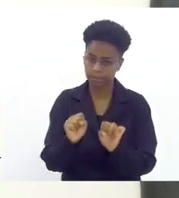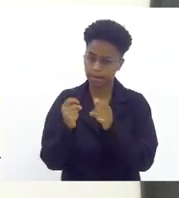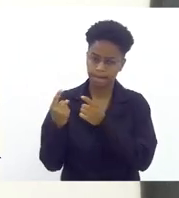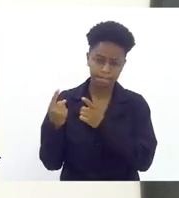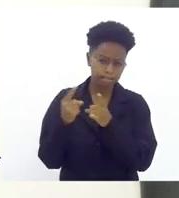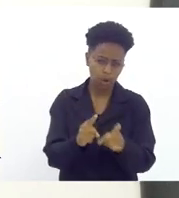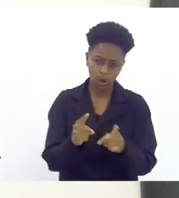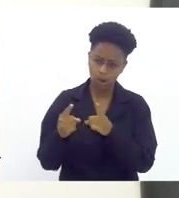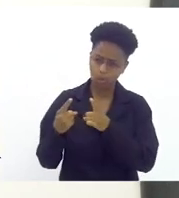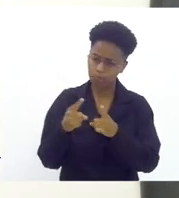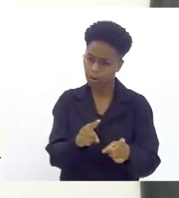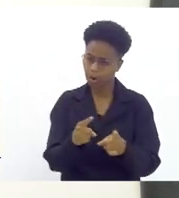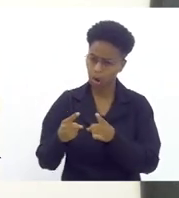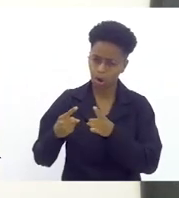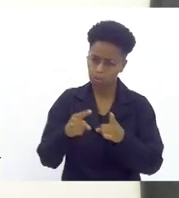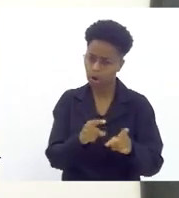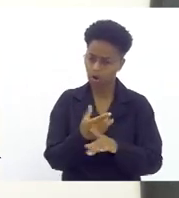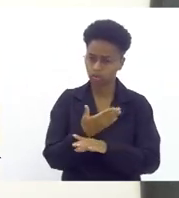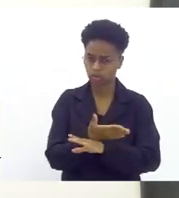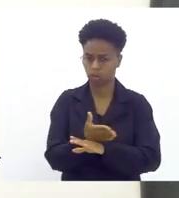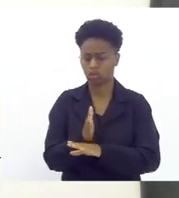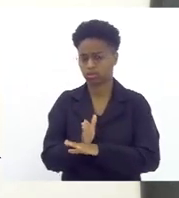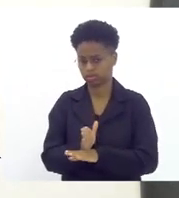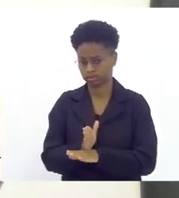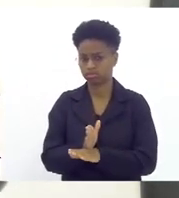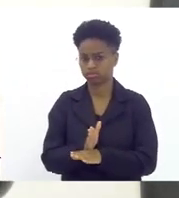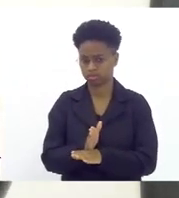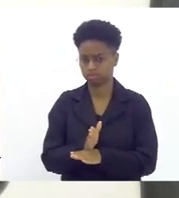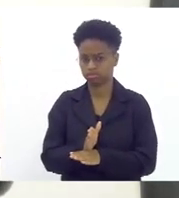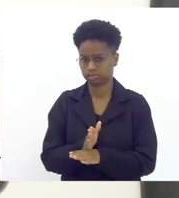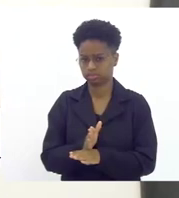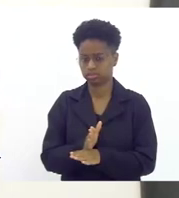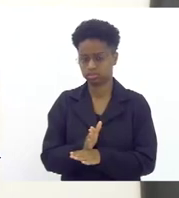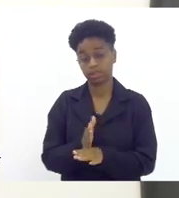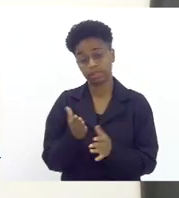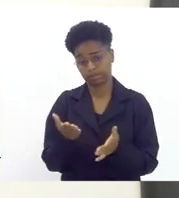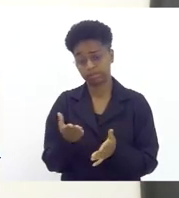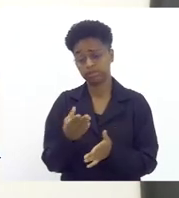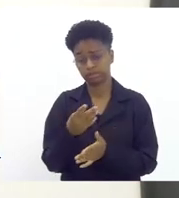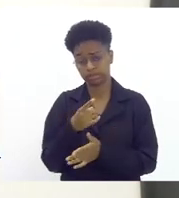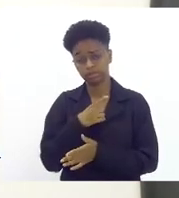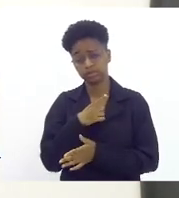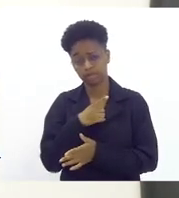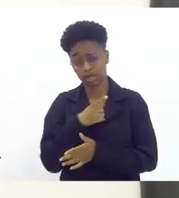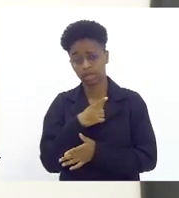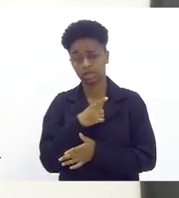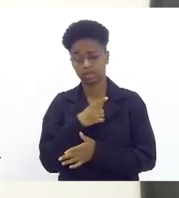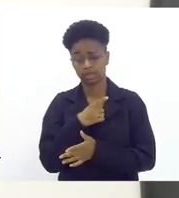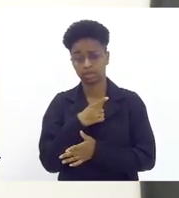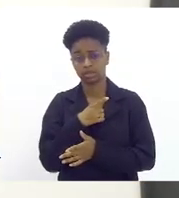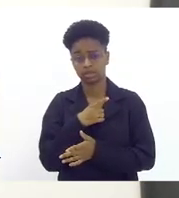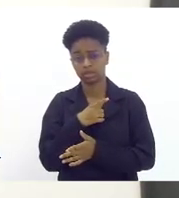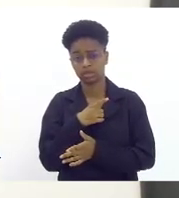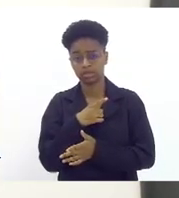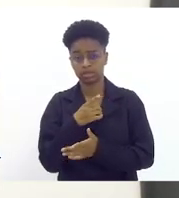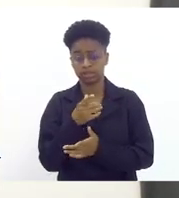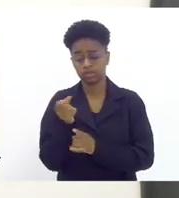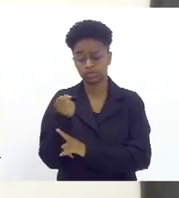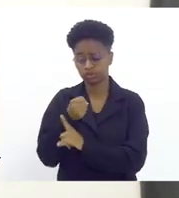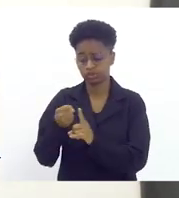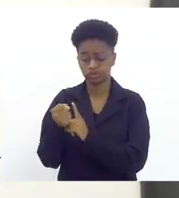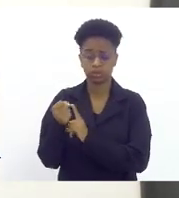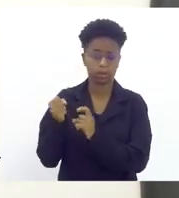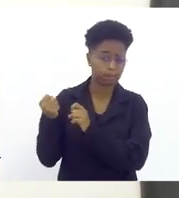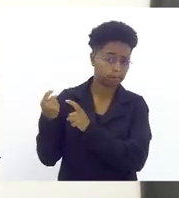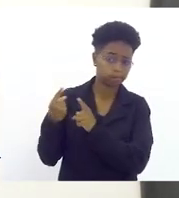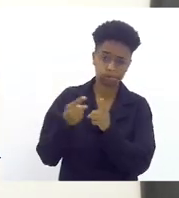todo momento, né? Nós vivemos um enfrentamento em relação a essa questão do sistema nosso da Seguridade